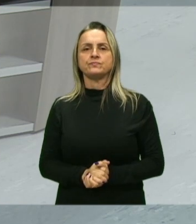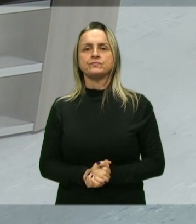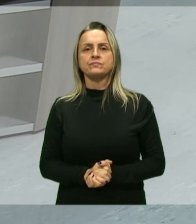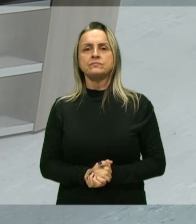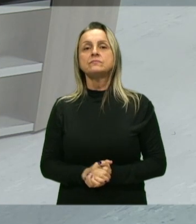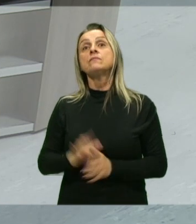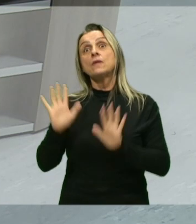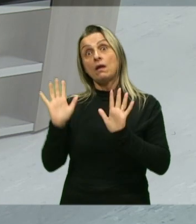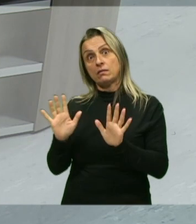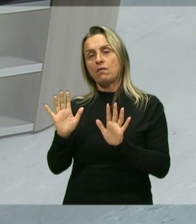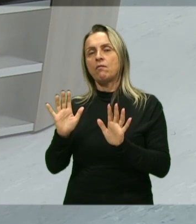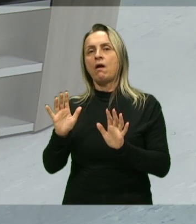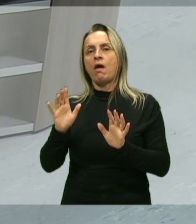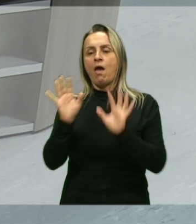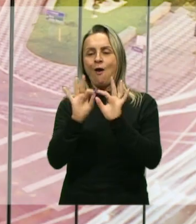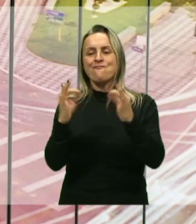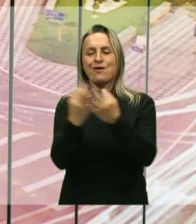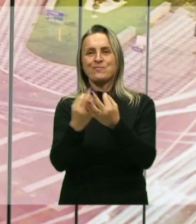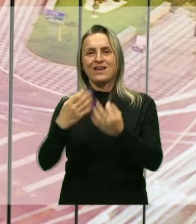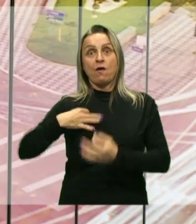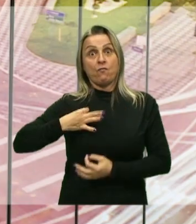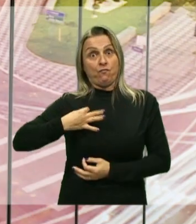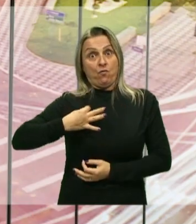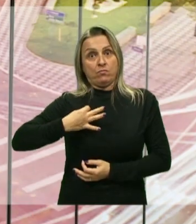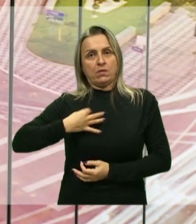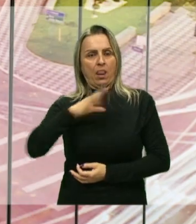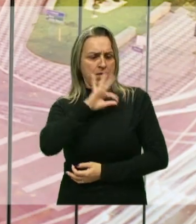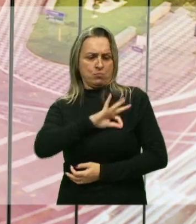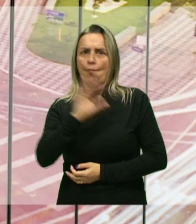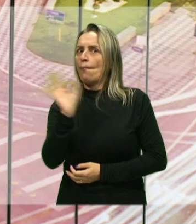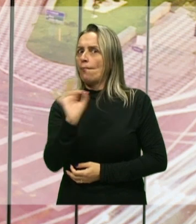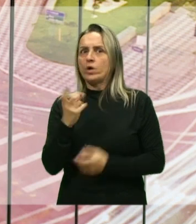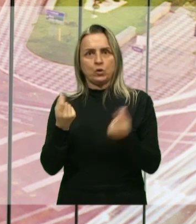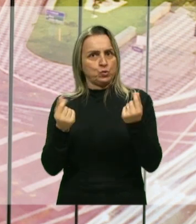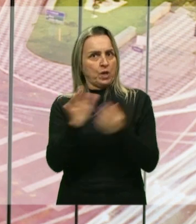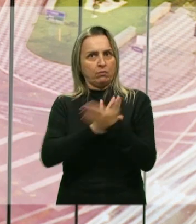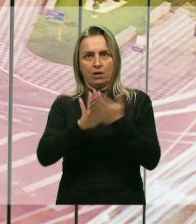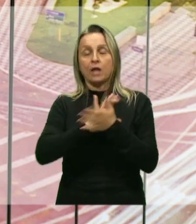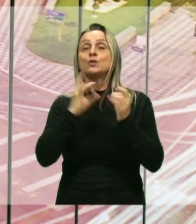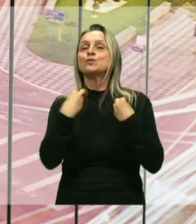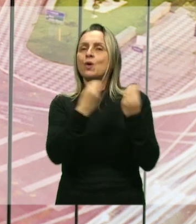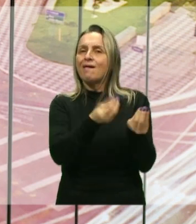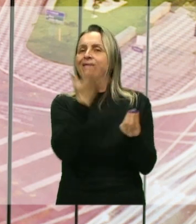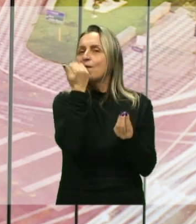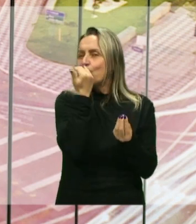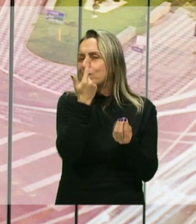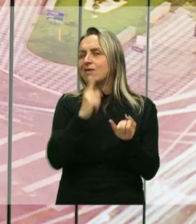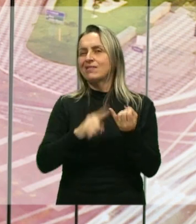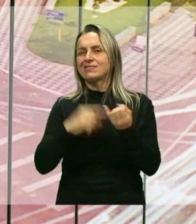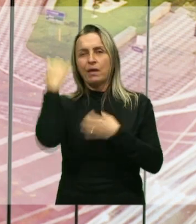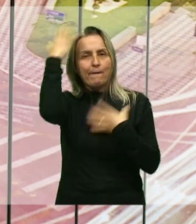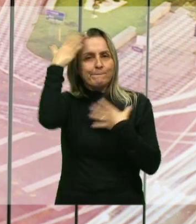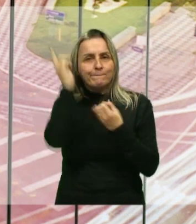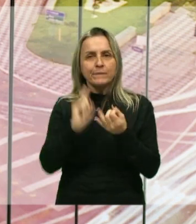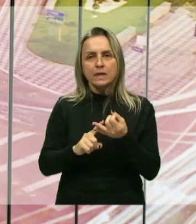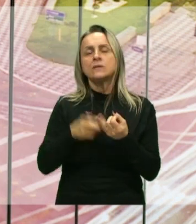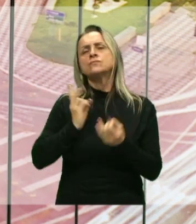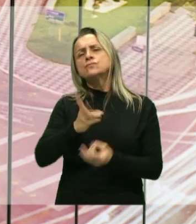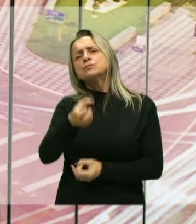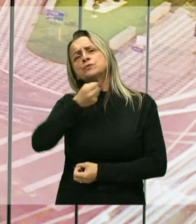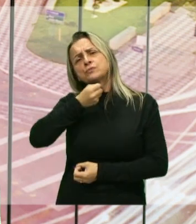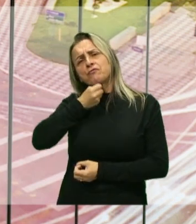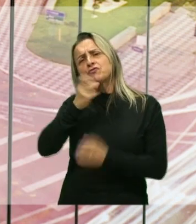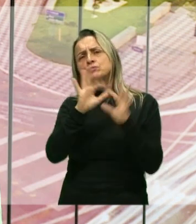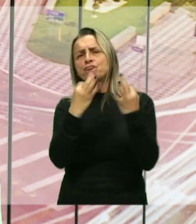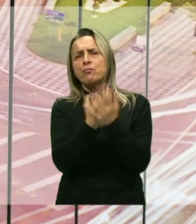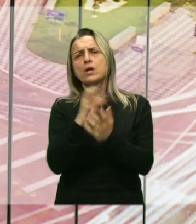ganham absolutamente nada com isso, mas ganham assessoria do cão, né? Então, ração, banho e tudo mais. A gente faz uma entrevista com essas pessoas, né? Geralmente é uma família,